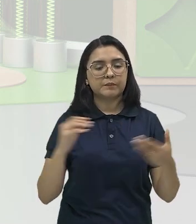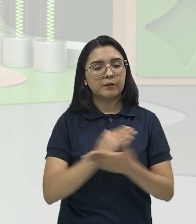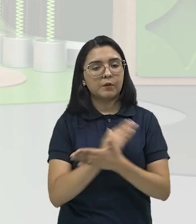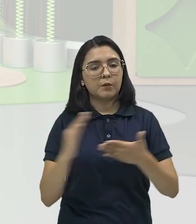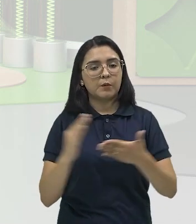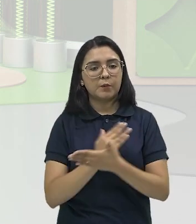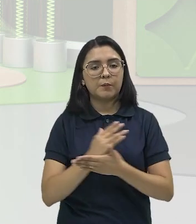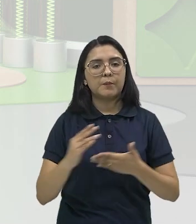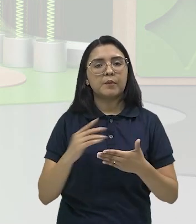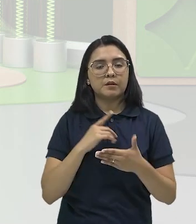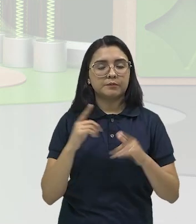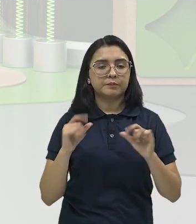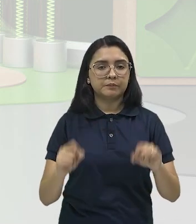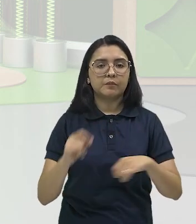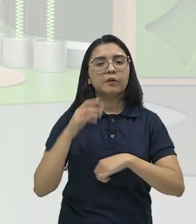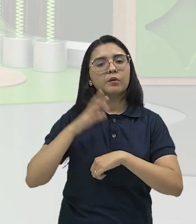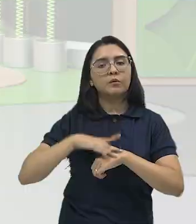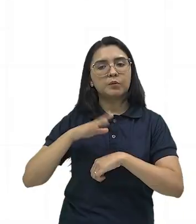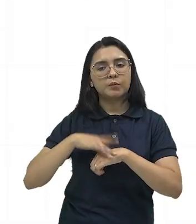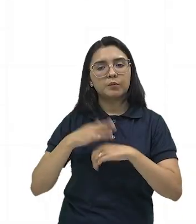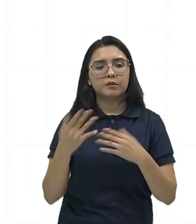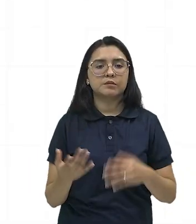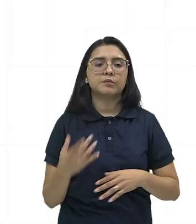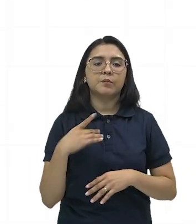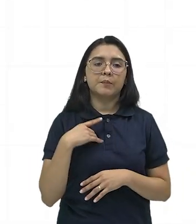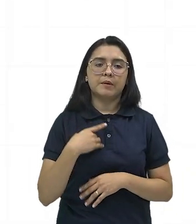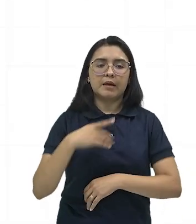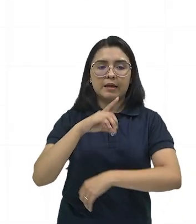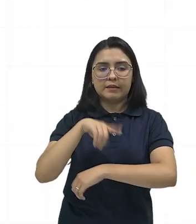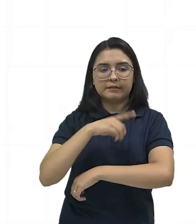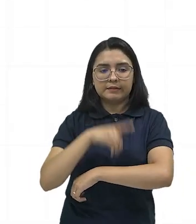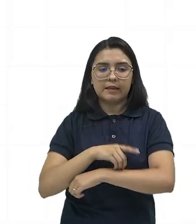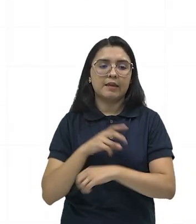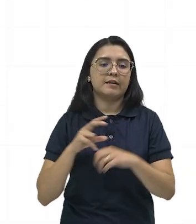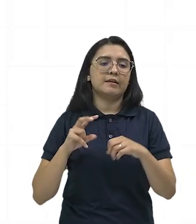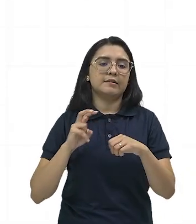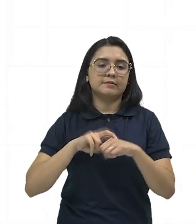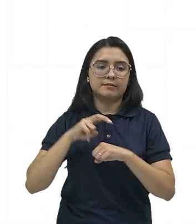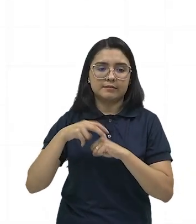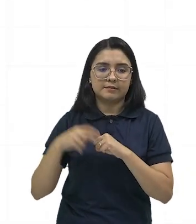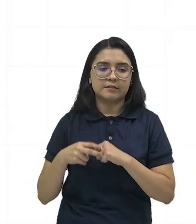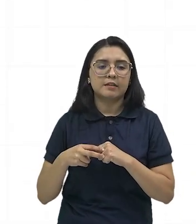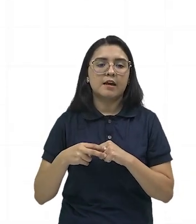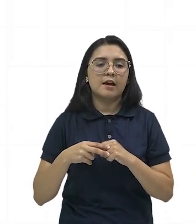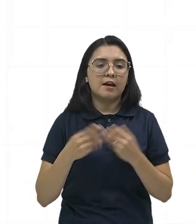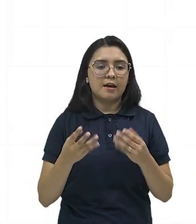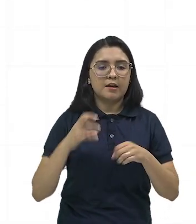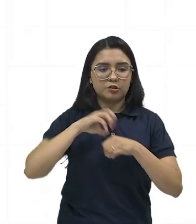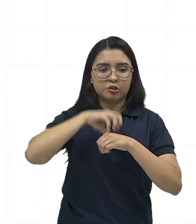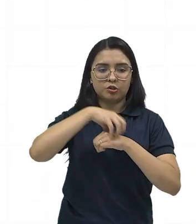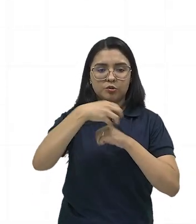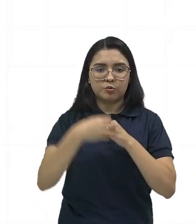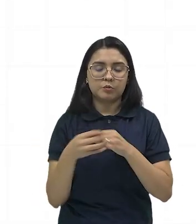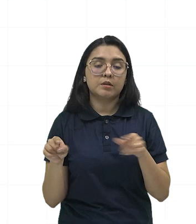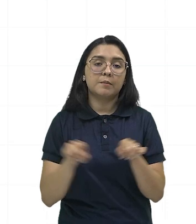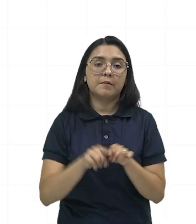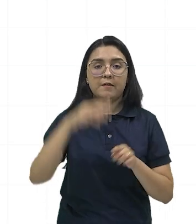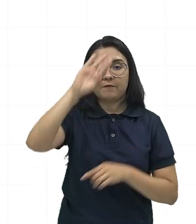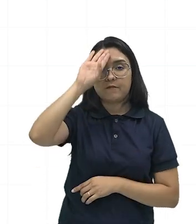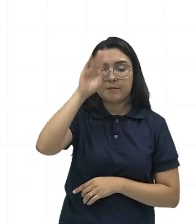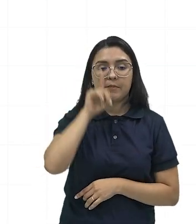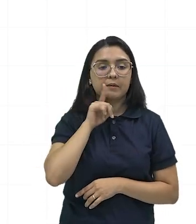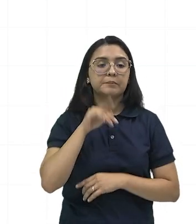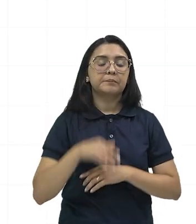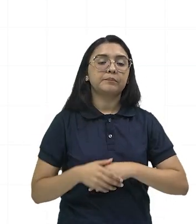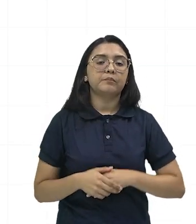Algumas doenças a gente observou aí como a dengue, a zika, a febre chikungunya e a febre amarela.